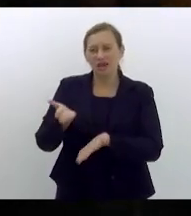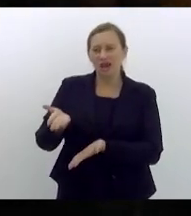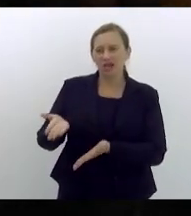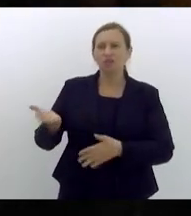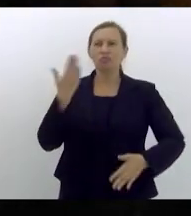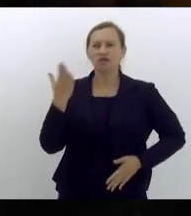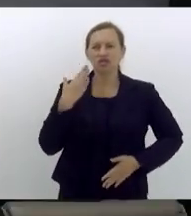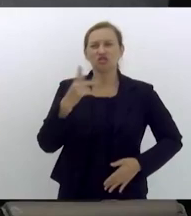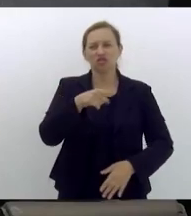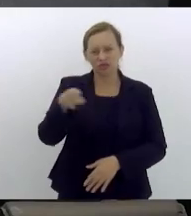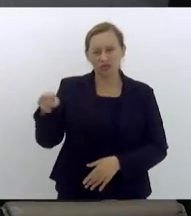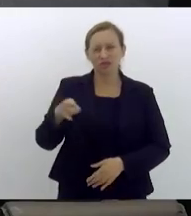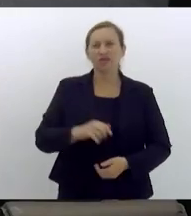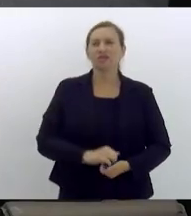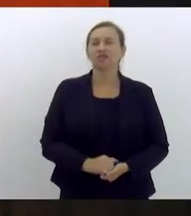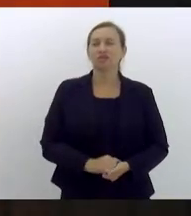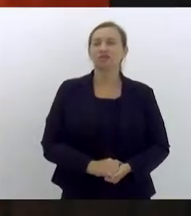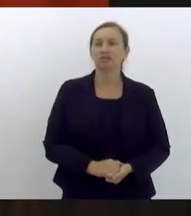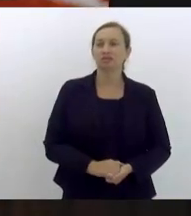obrigado presidente